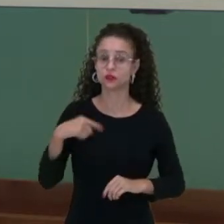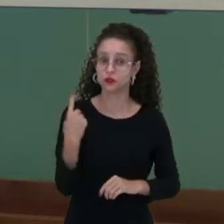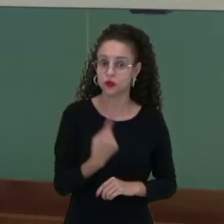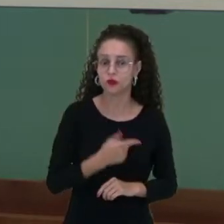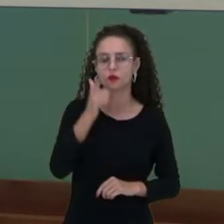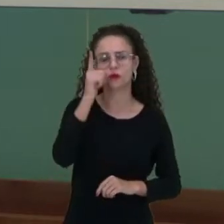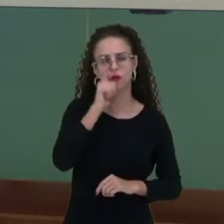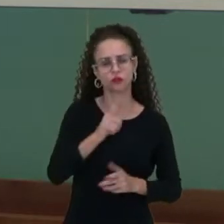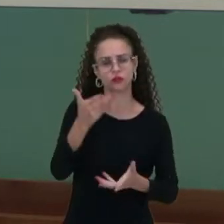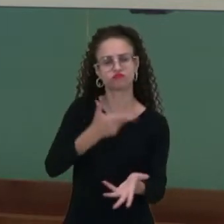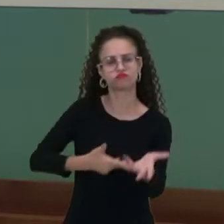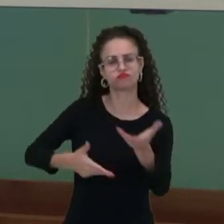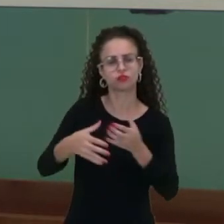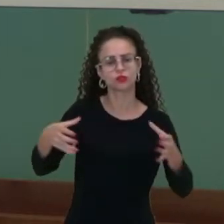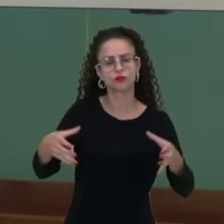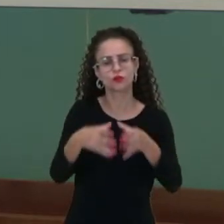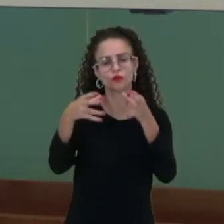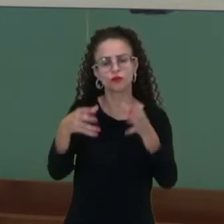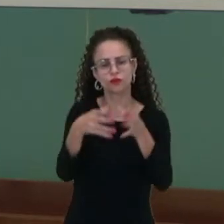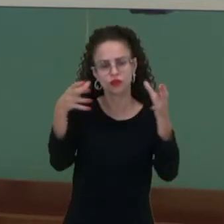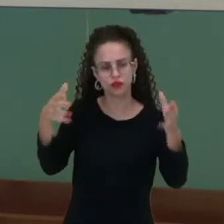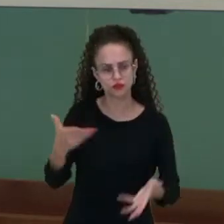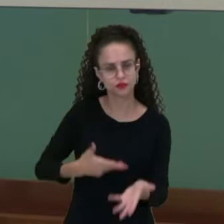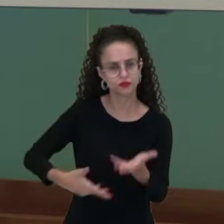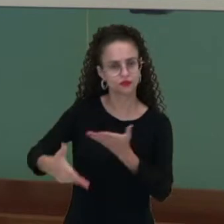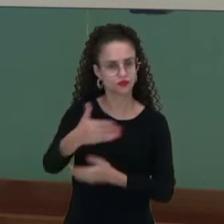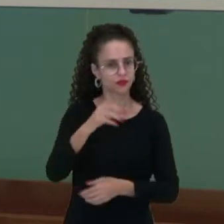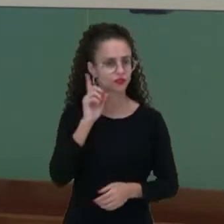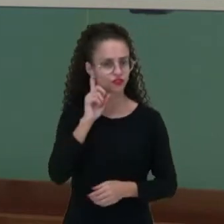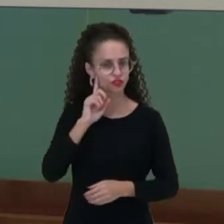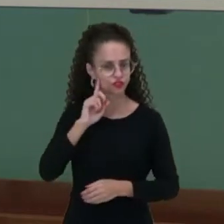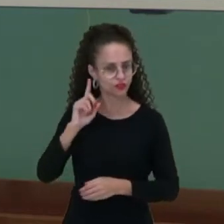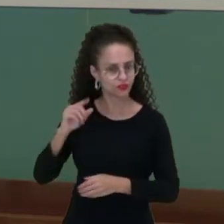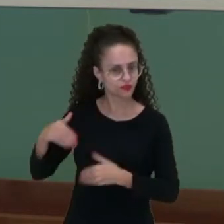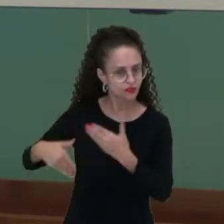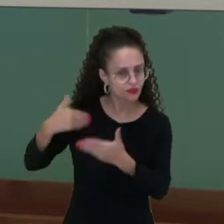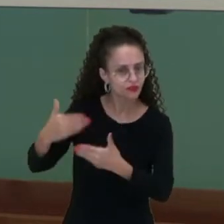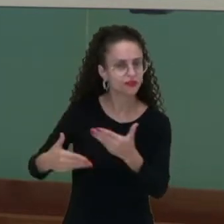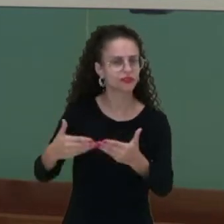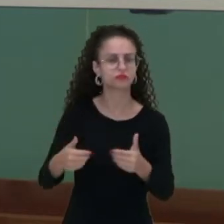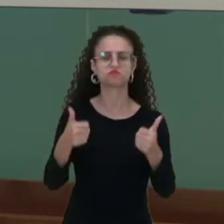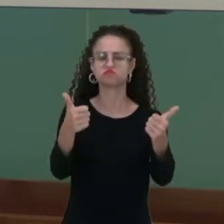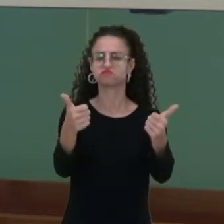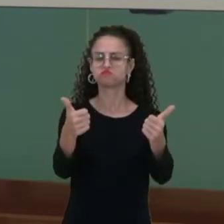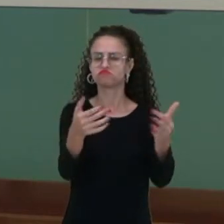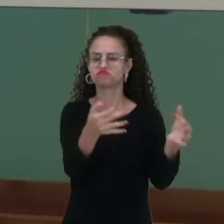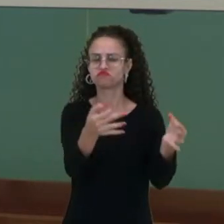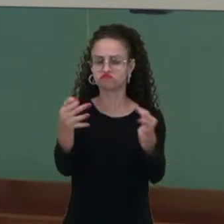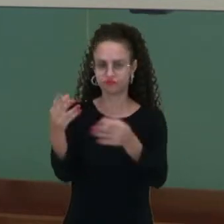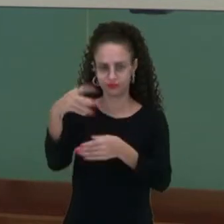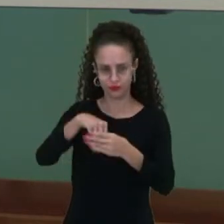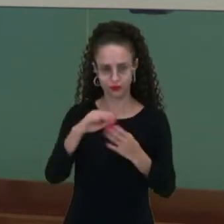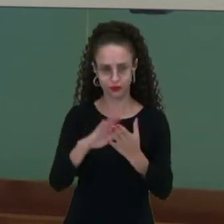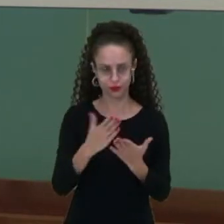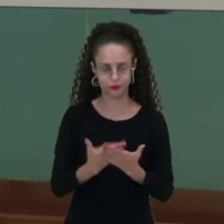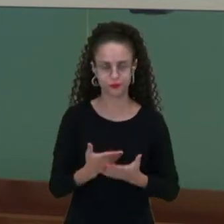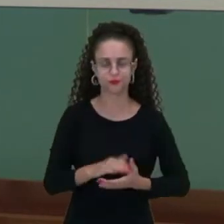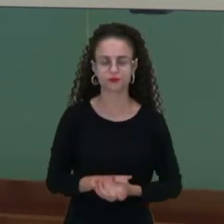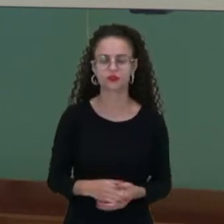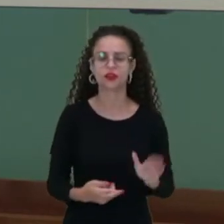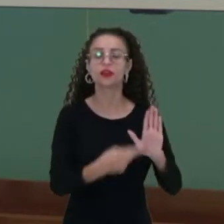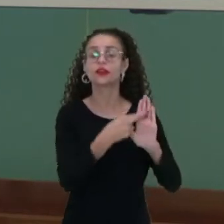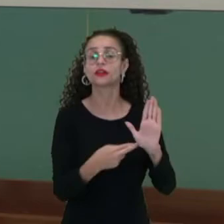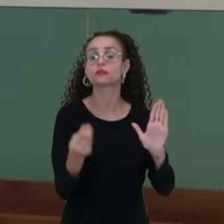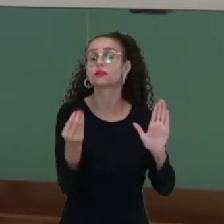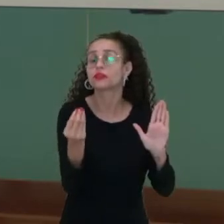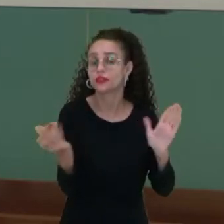uma convivência diária harmoniosa dentro da escola. Regras para quê? Já que